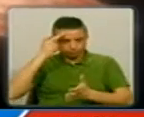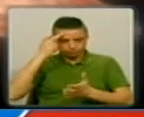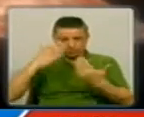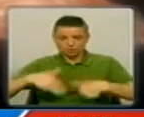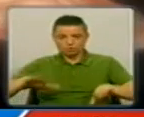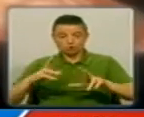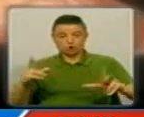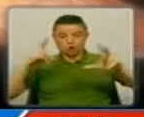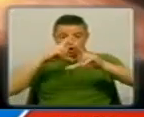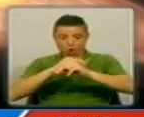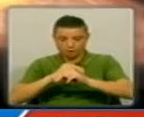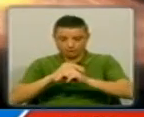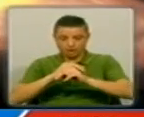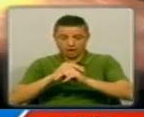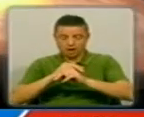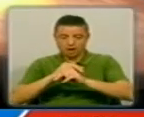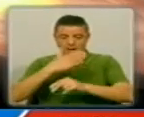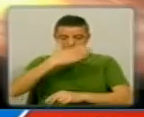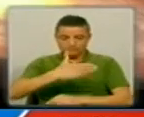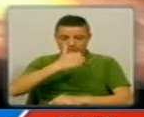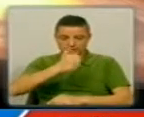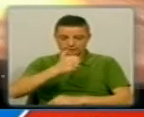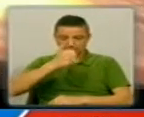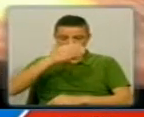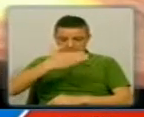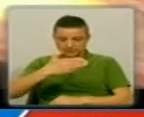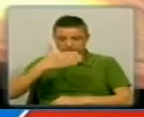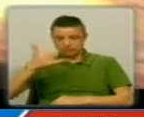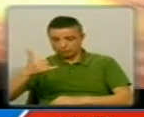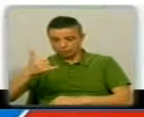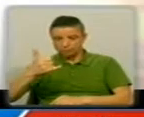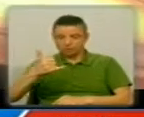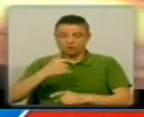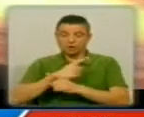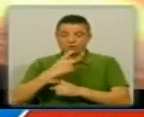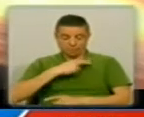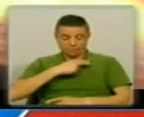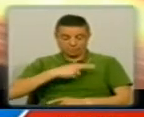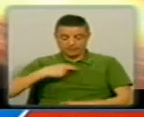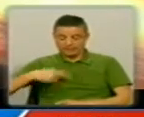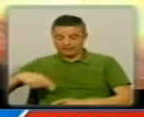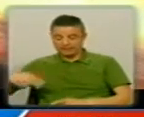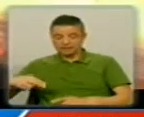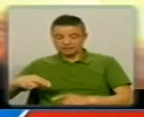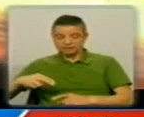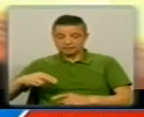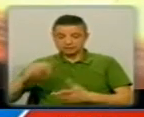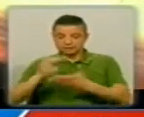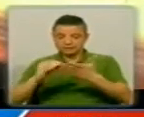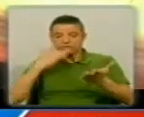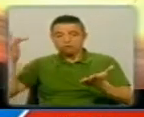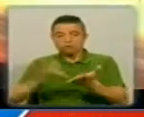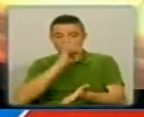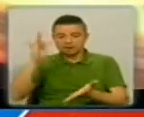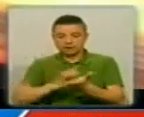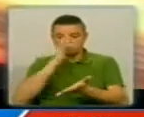nova apenas apareceu em 1572, quando o astrónomo dinamarquês Tycho Brahe escreveu um livro